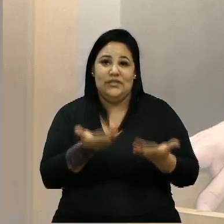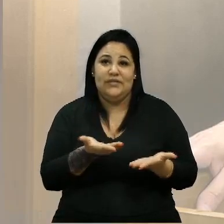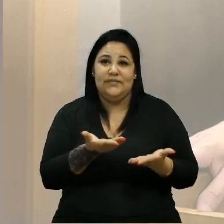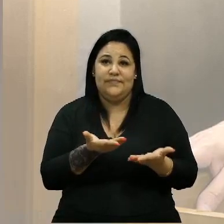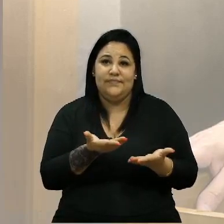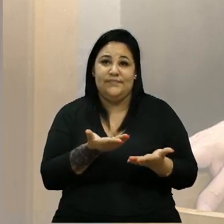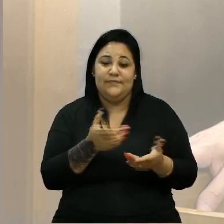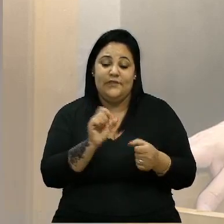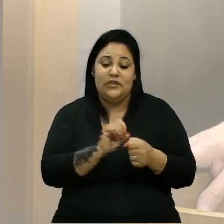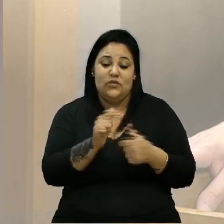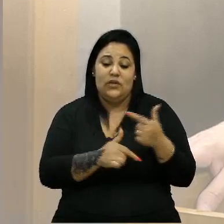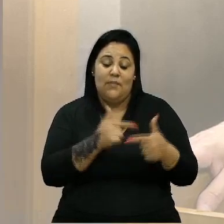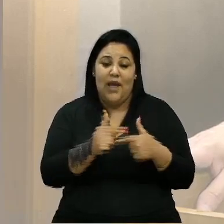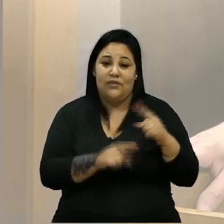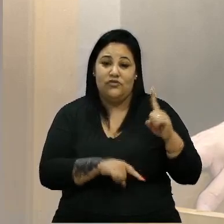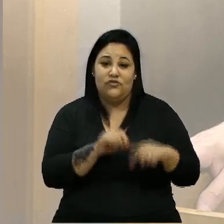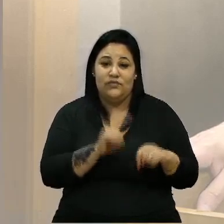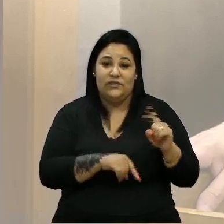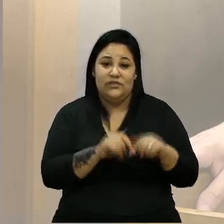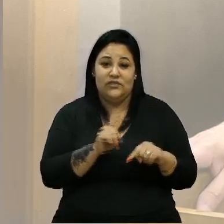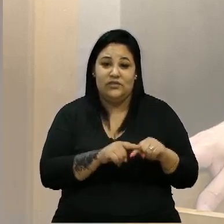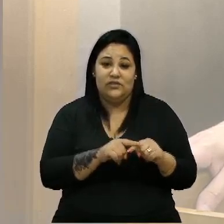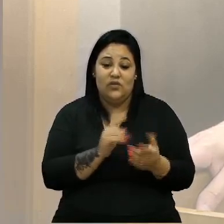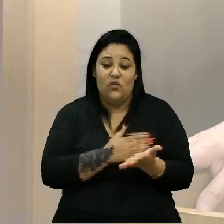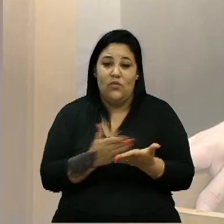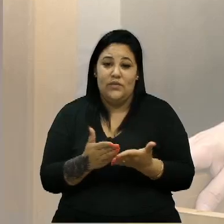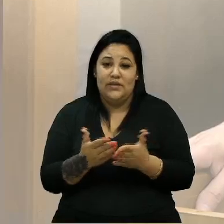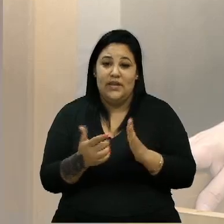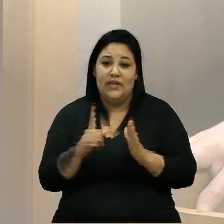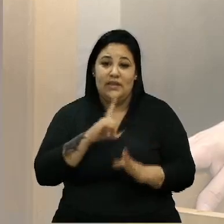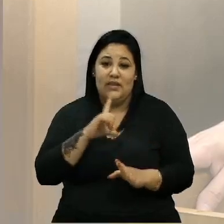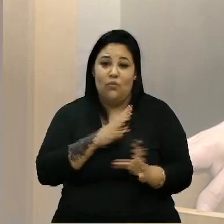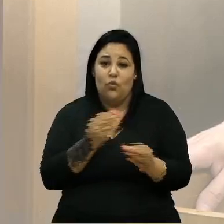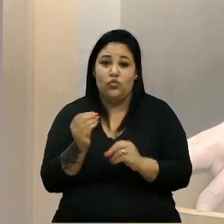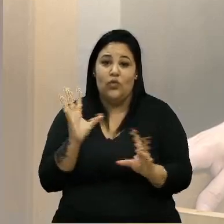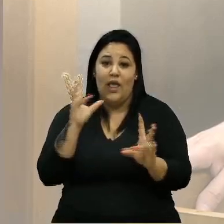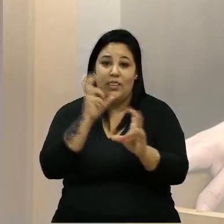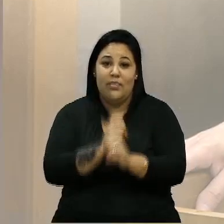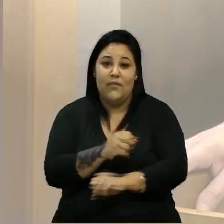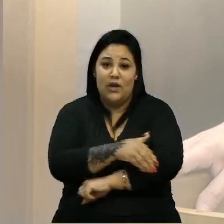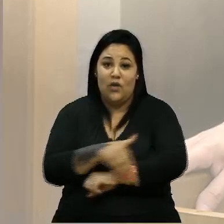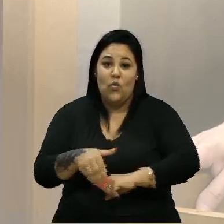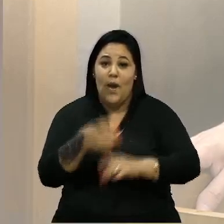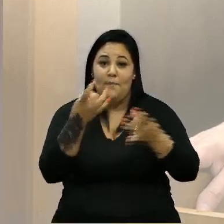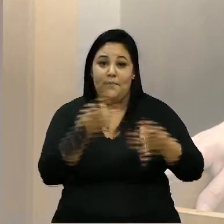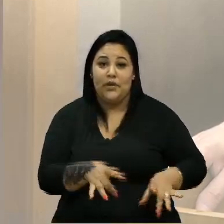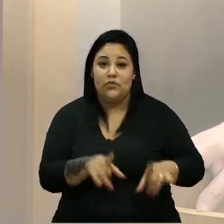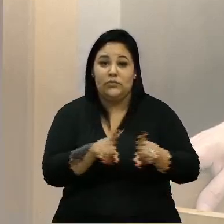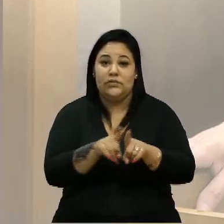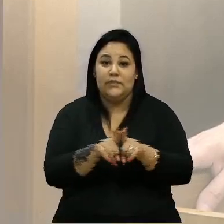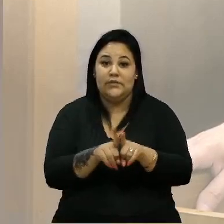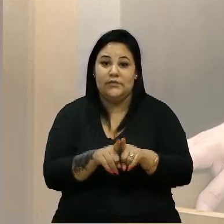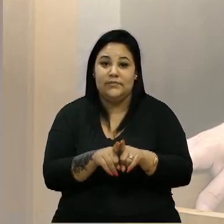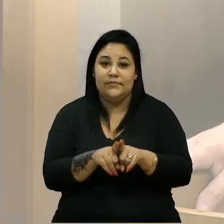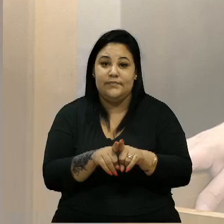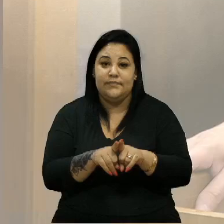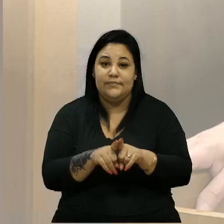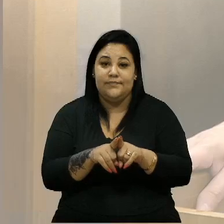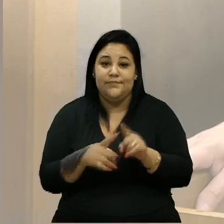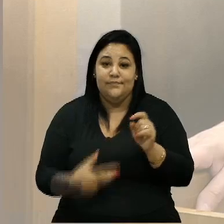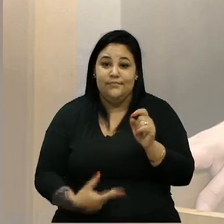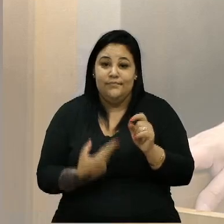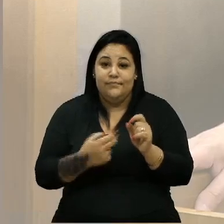o serviço que estão prestando, vai começar a aparecer muitos animais na rua, tem muitos animais abandonados, a castração não está